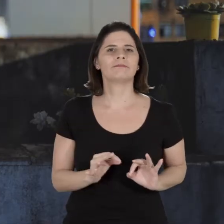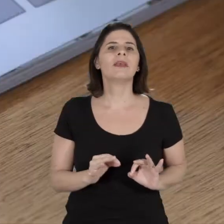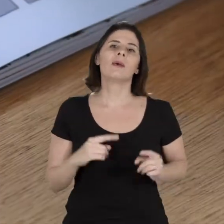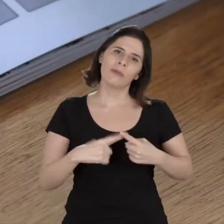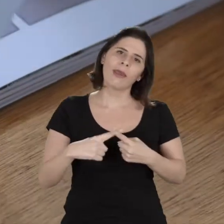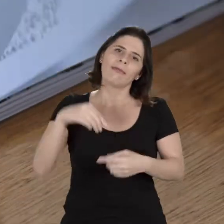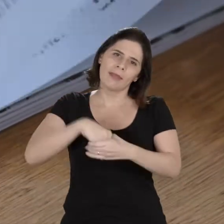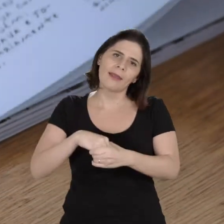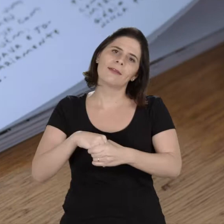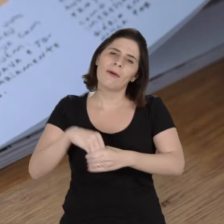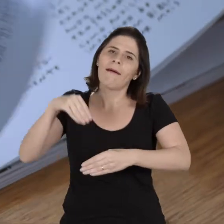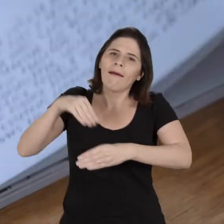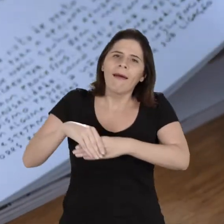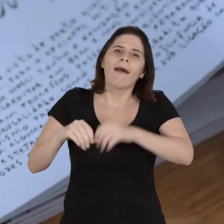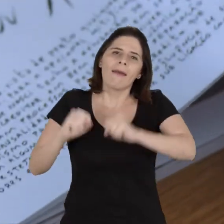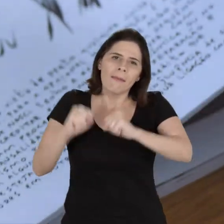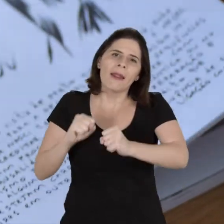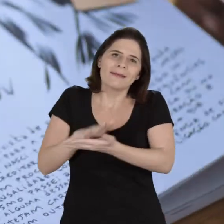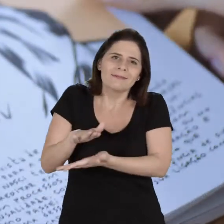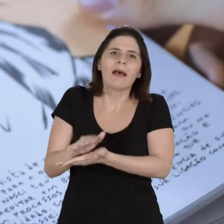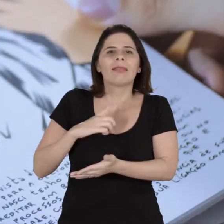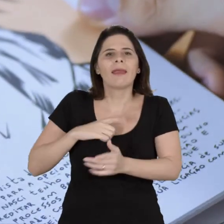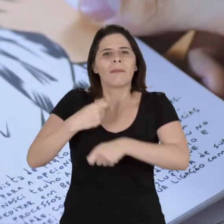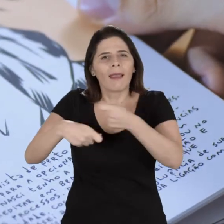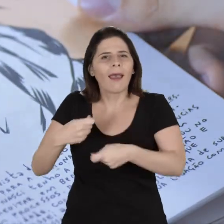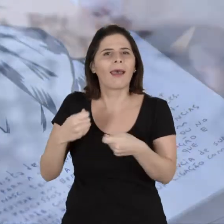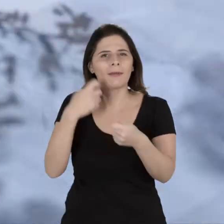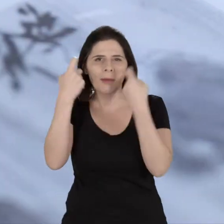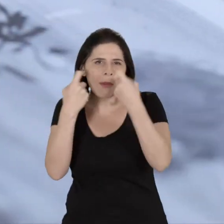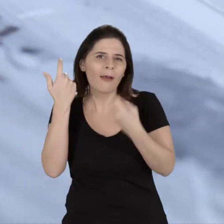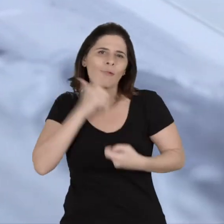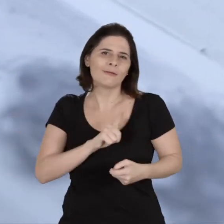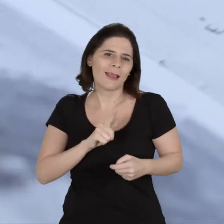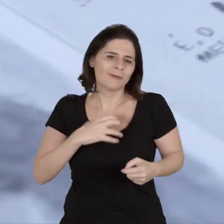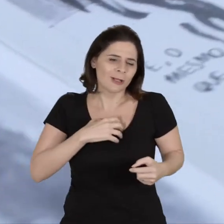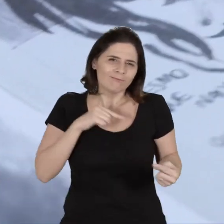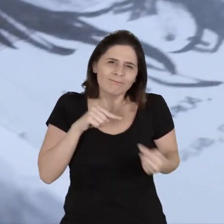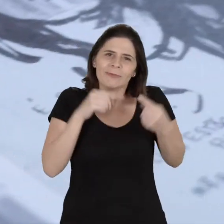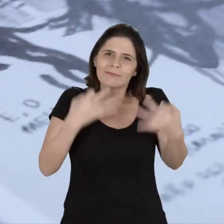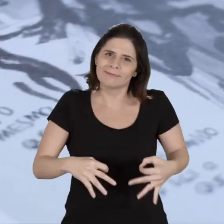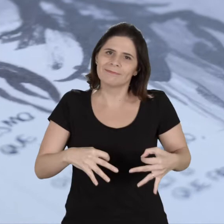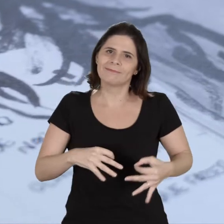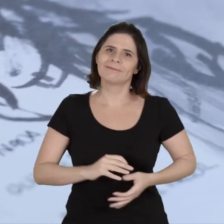marketing e de pesquisa de mercado, às vezes você não conseguiria fazer exatamente do jeito que você quer, né?